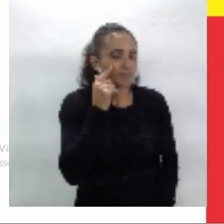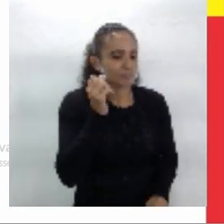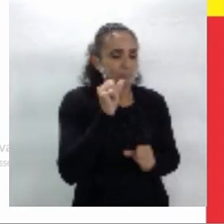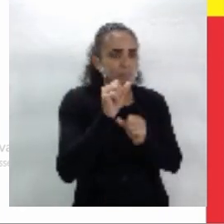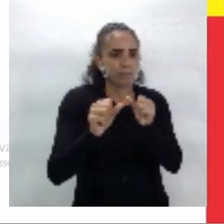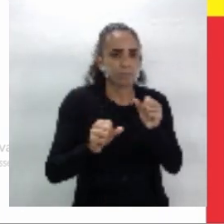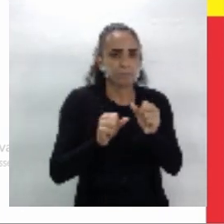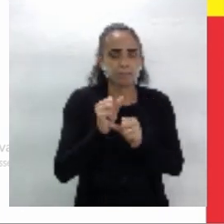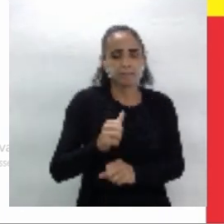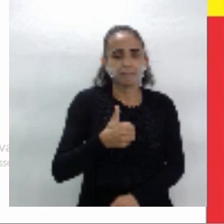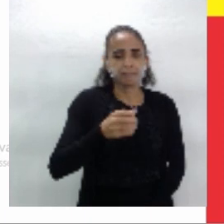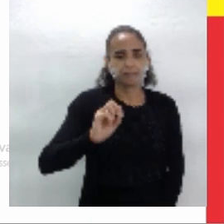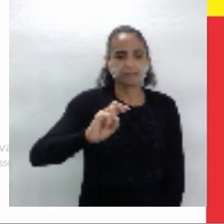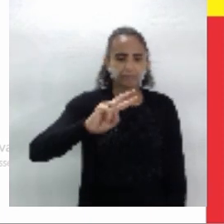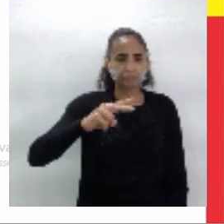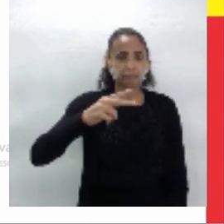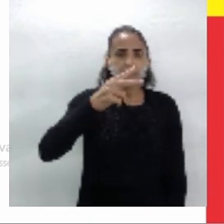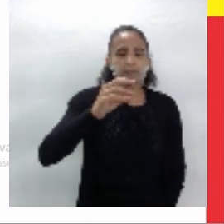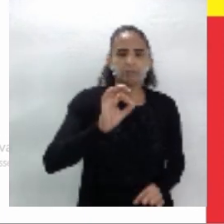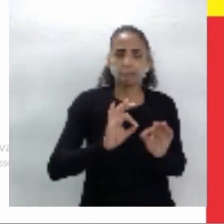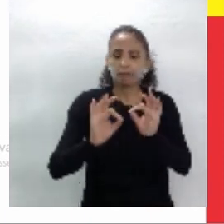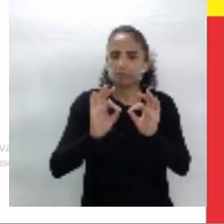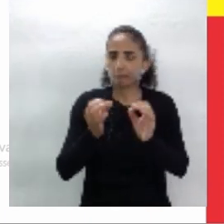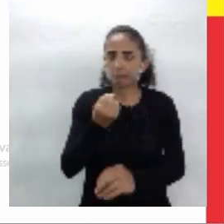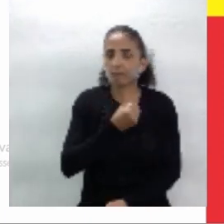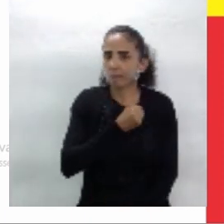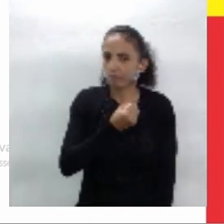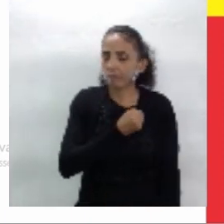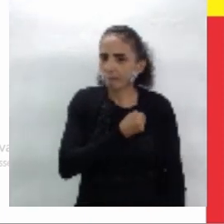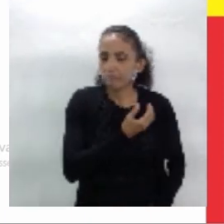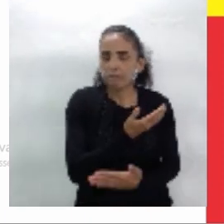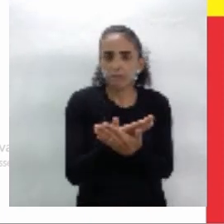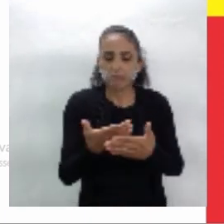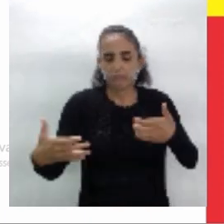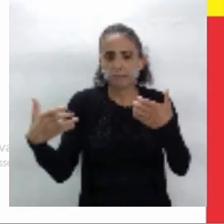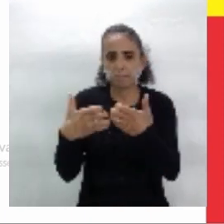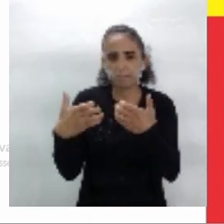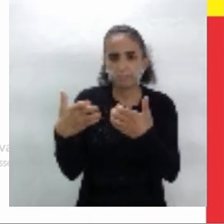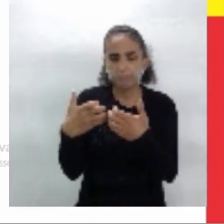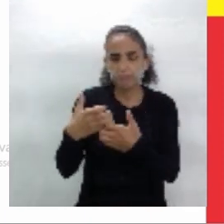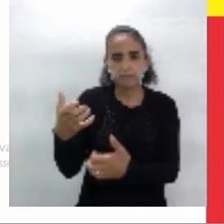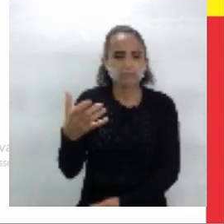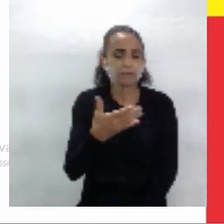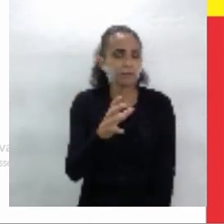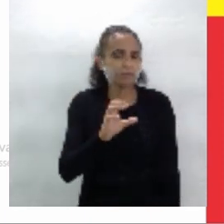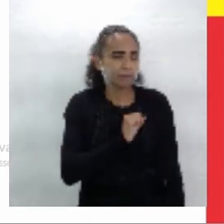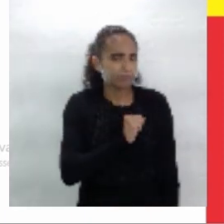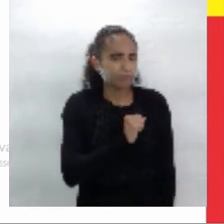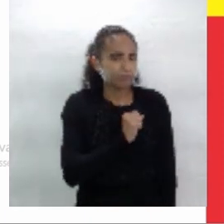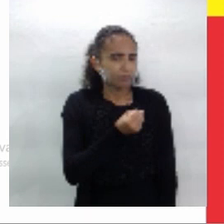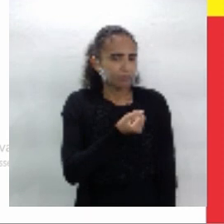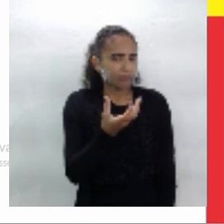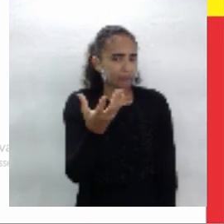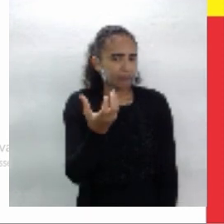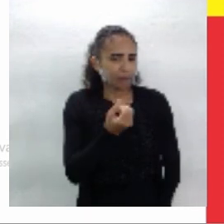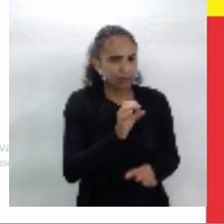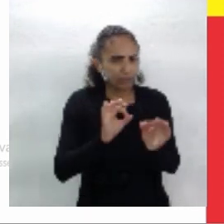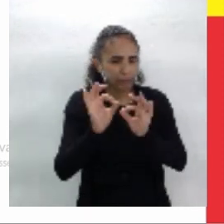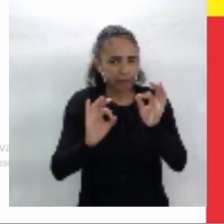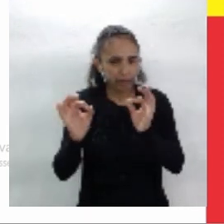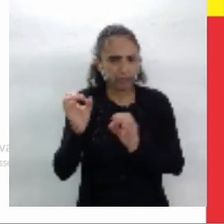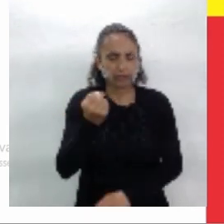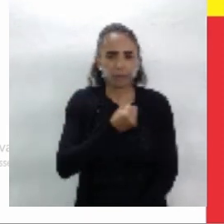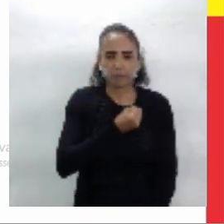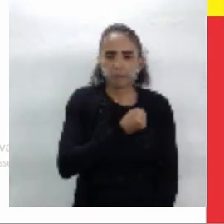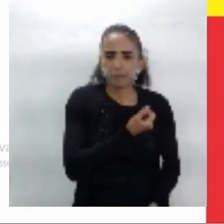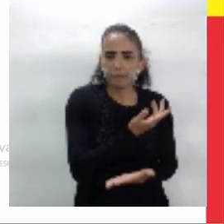em potência de 10. Esse número está mais perto desse aí, É só você pegar e considerar primeiro o